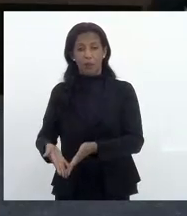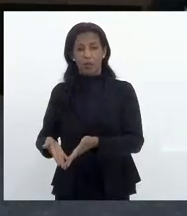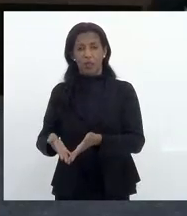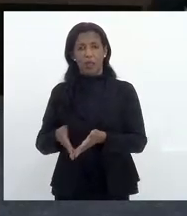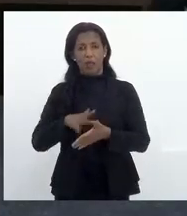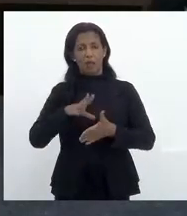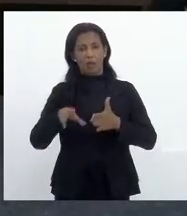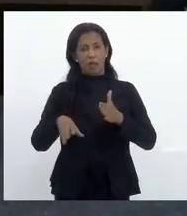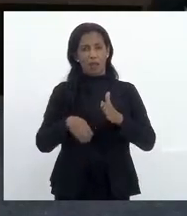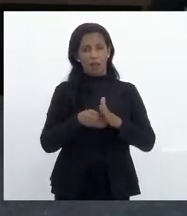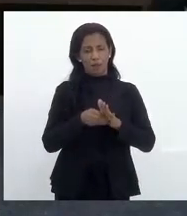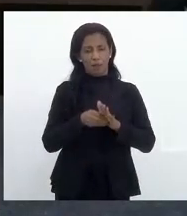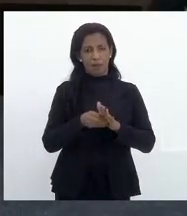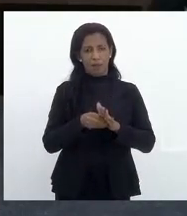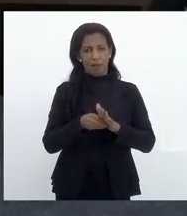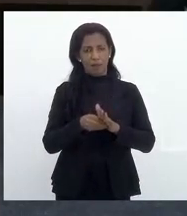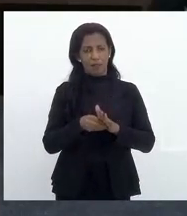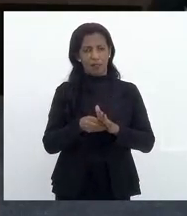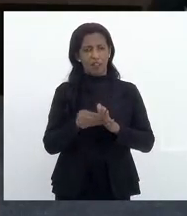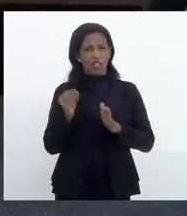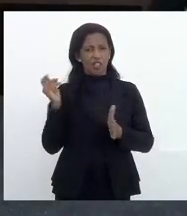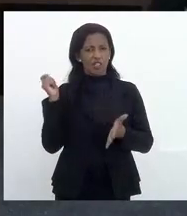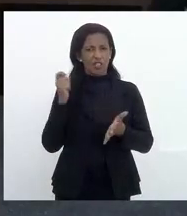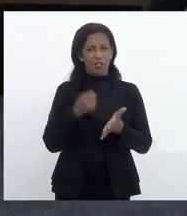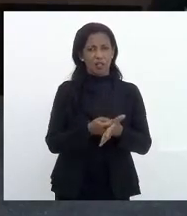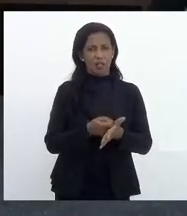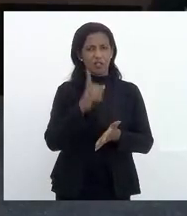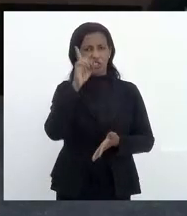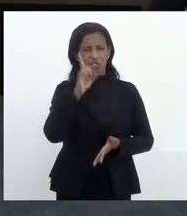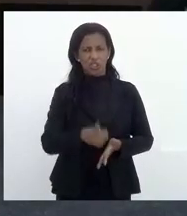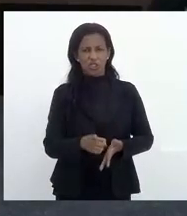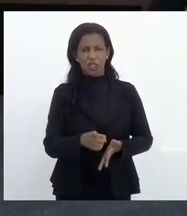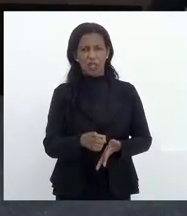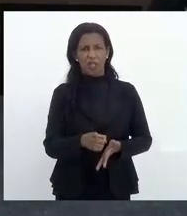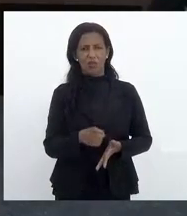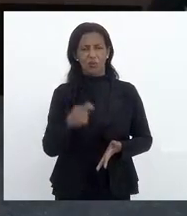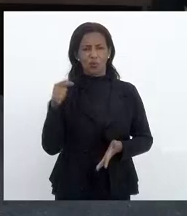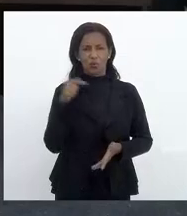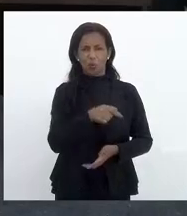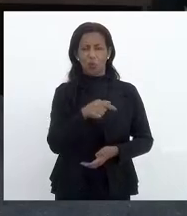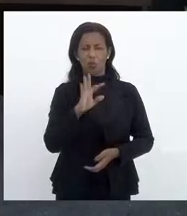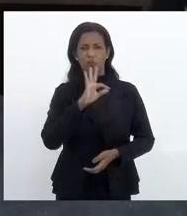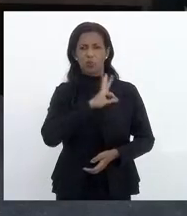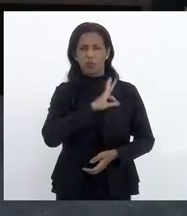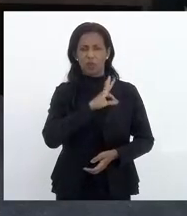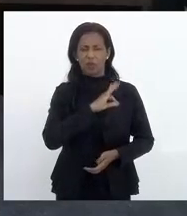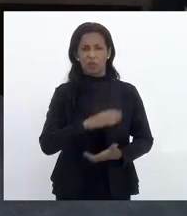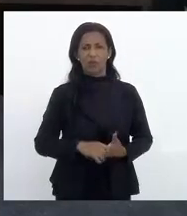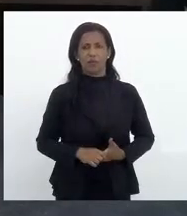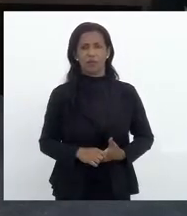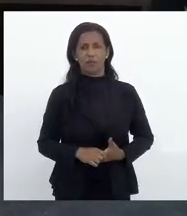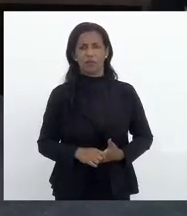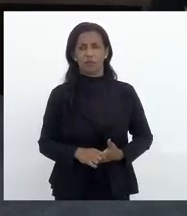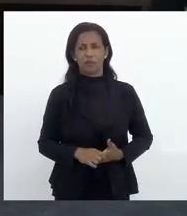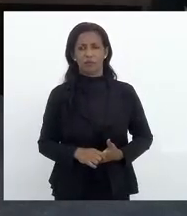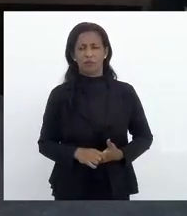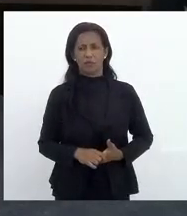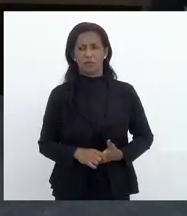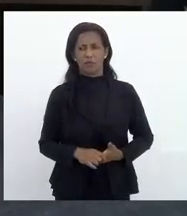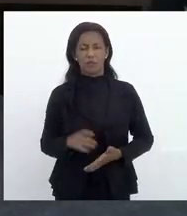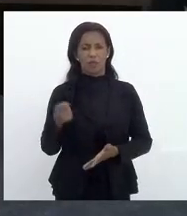não 103/2019 e já aplica direto aí no nosso policial um